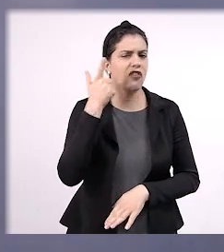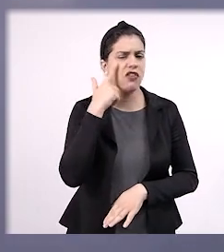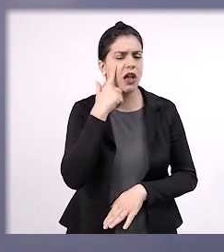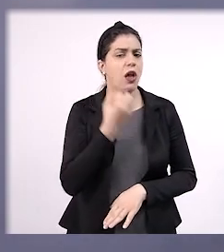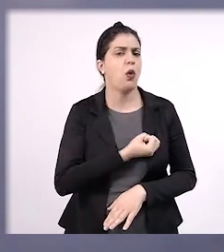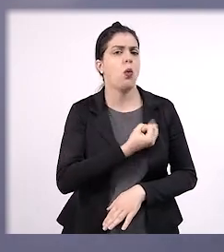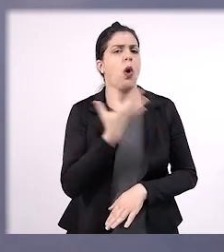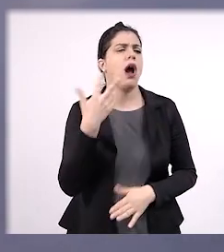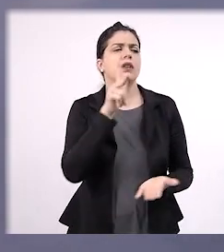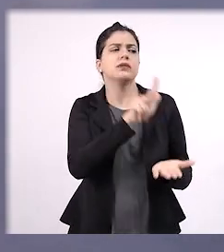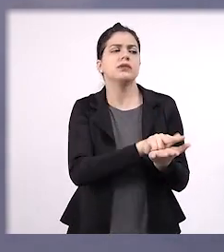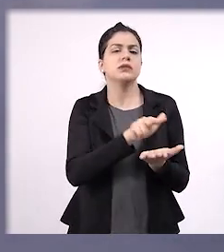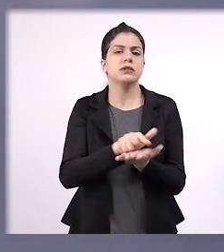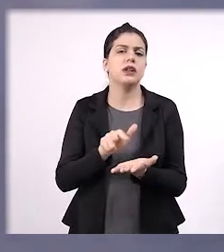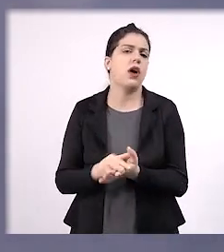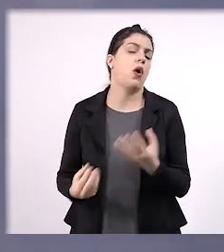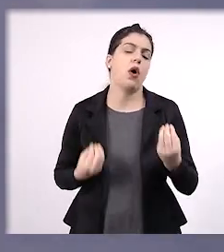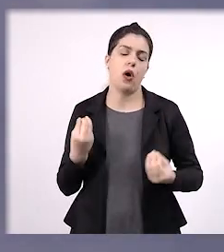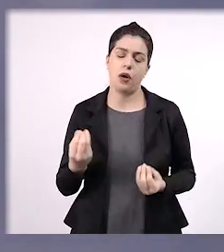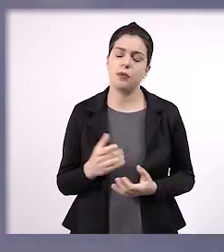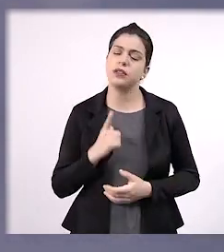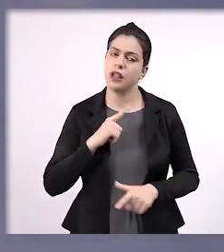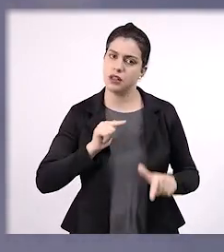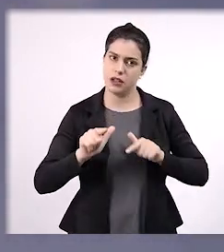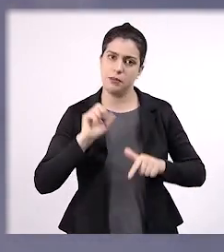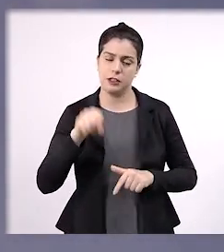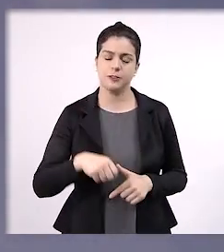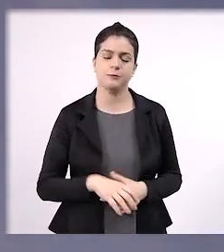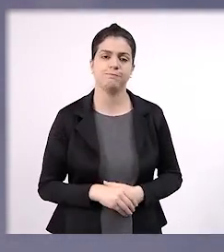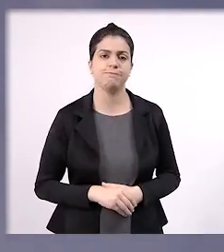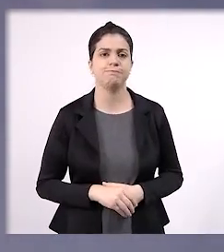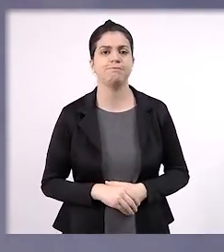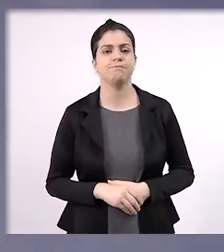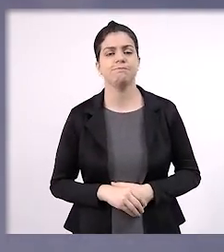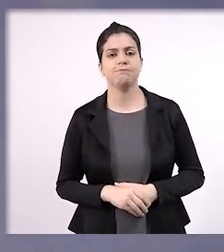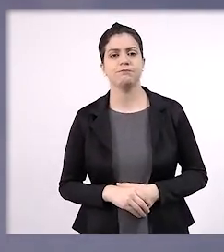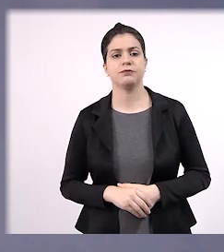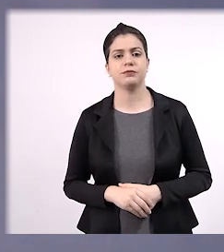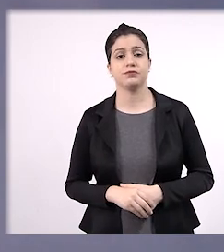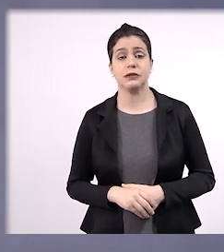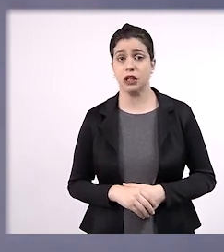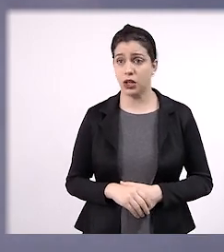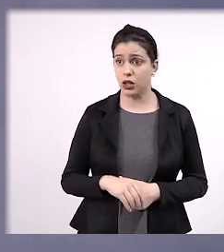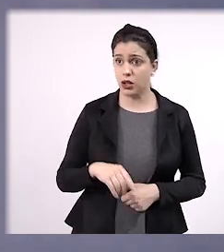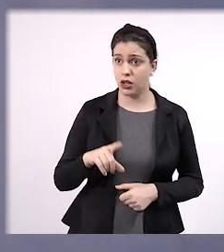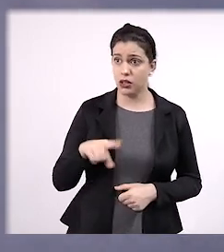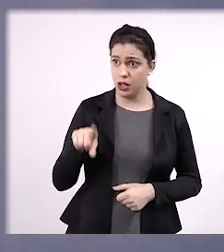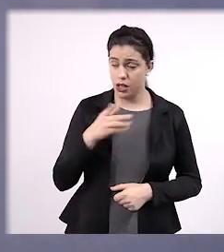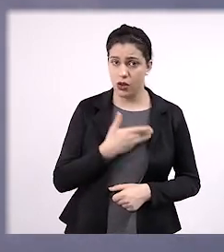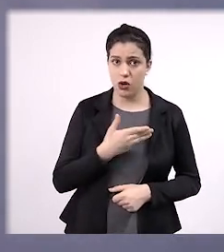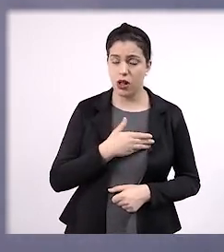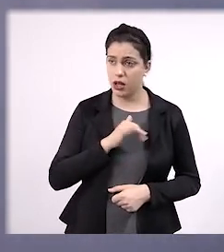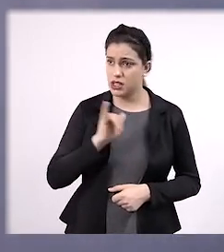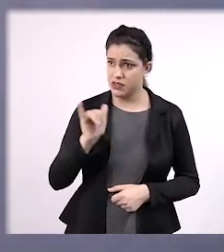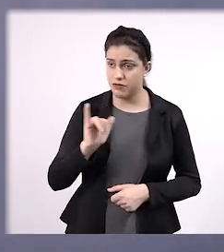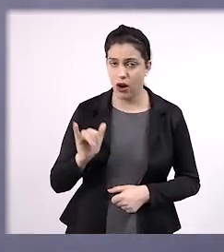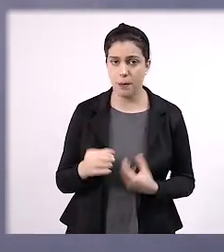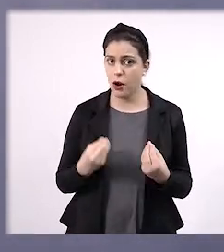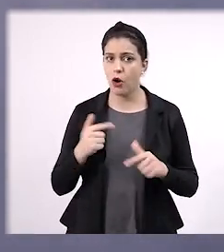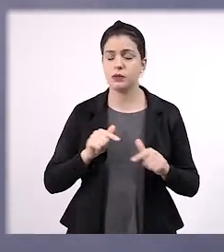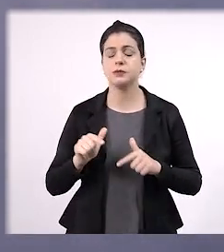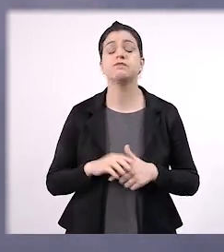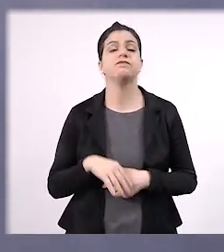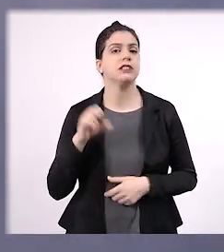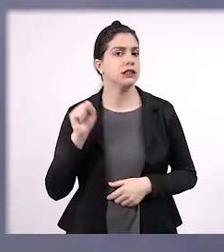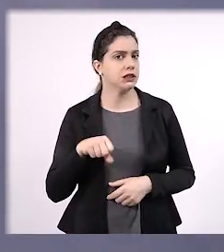dos leitos. As defensoras e os defensores públicos têm ido aos hospitais fiscalizar a quantidade de leitos, como é que